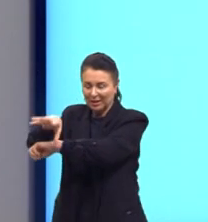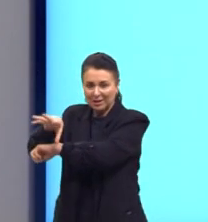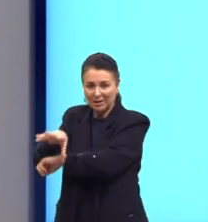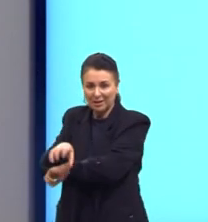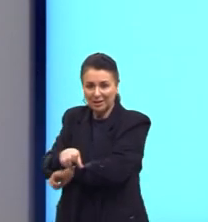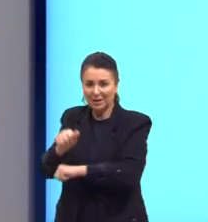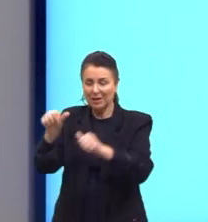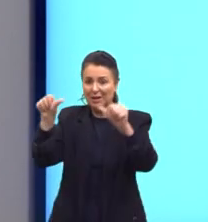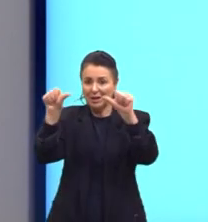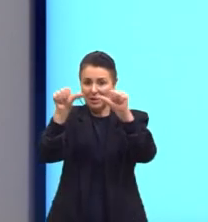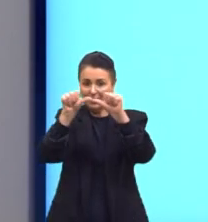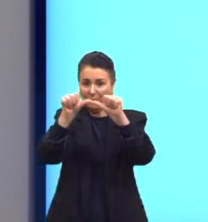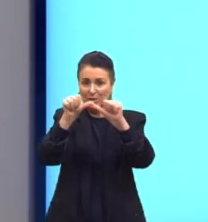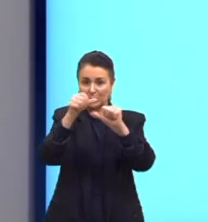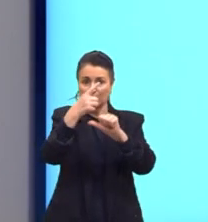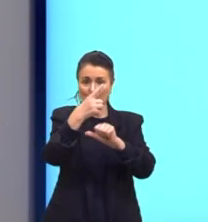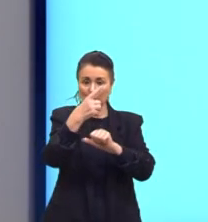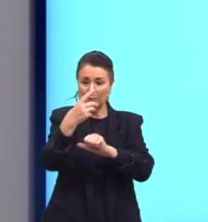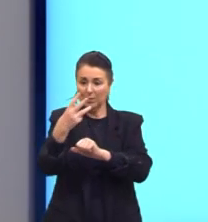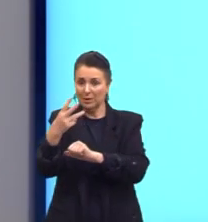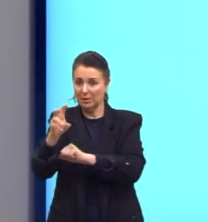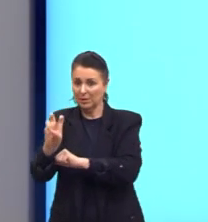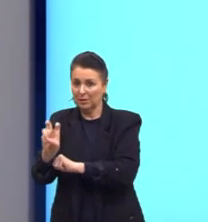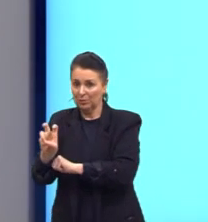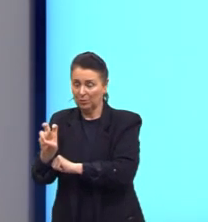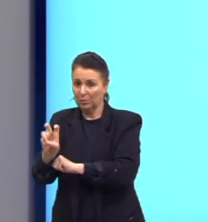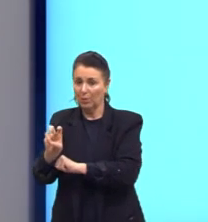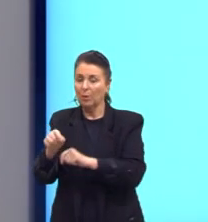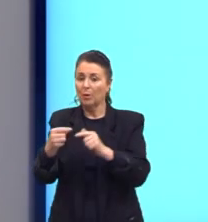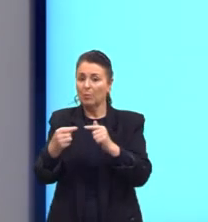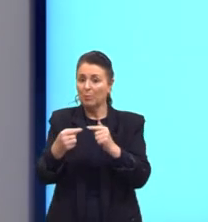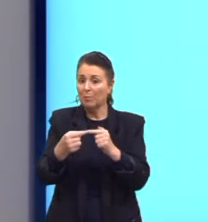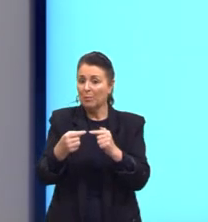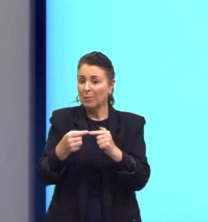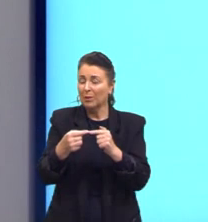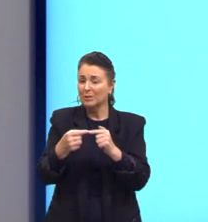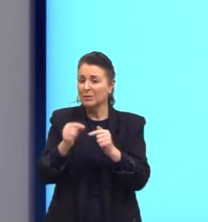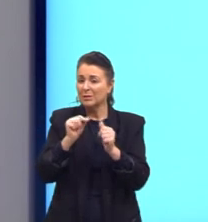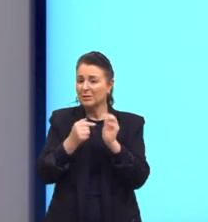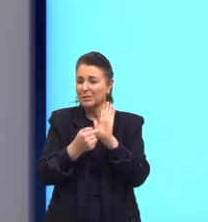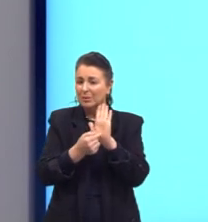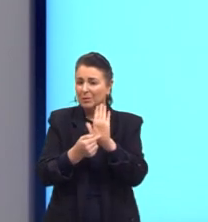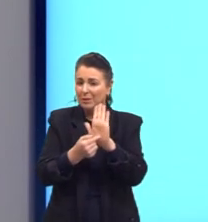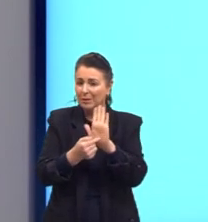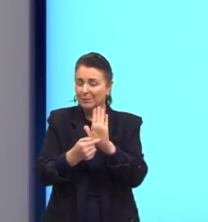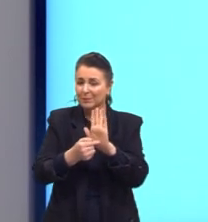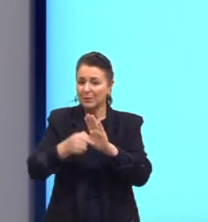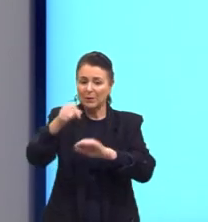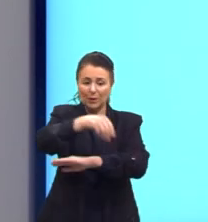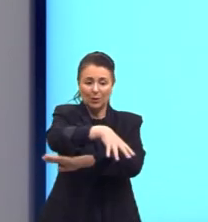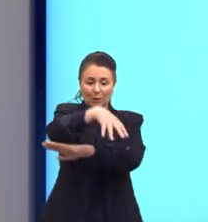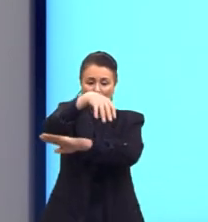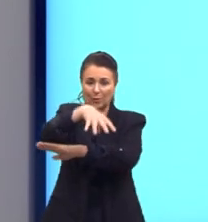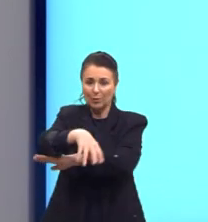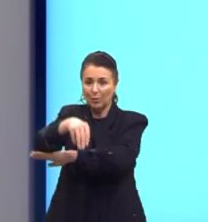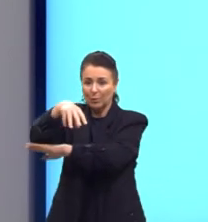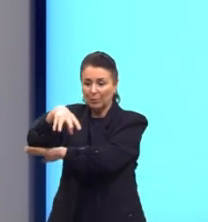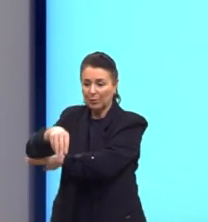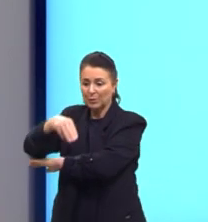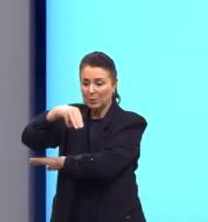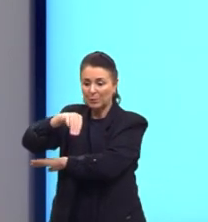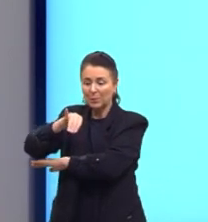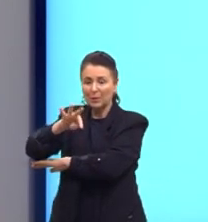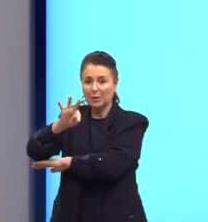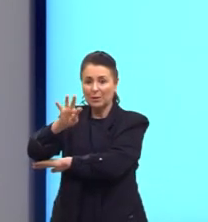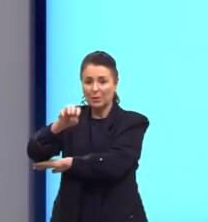imagens um 13 5 apresentam polvos mimetizando respectivamente um